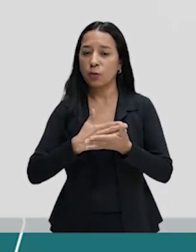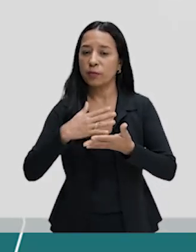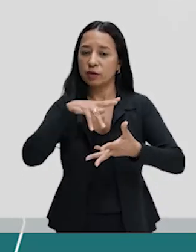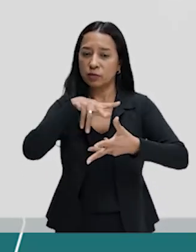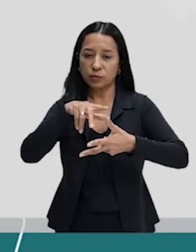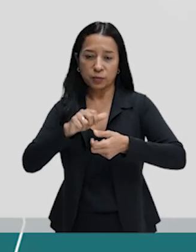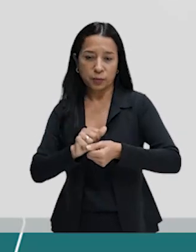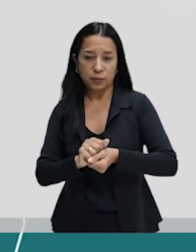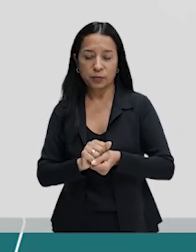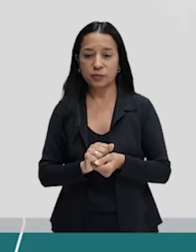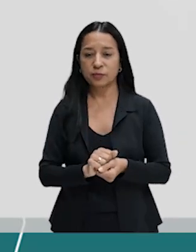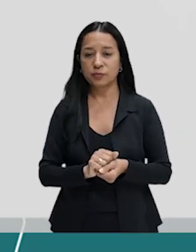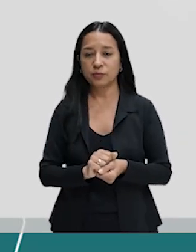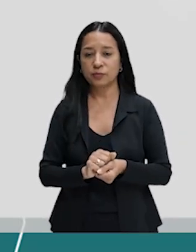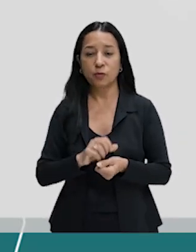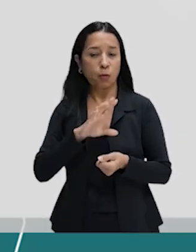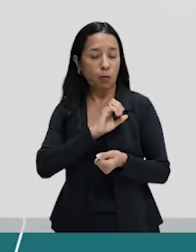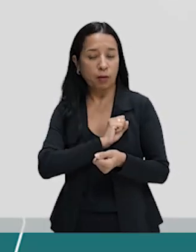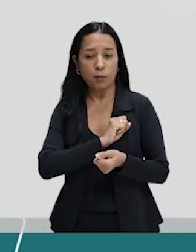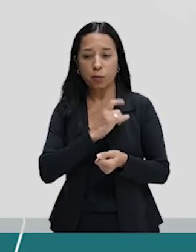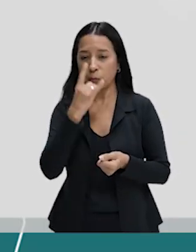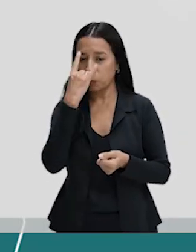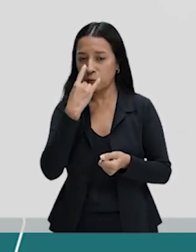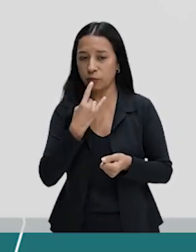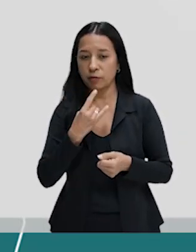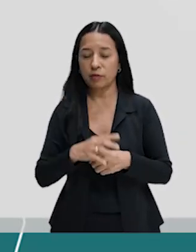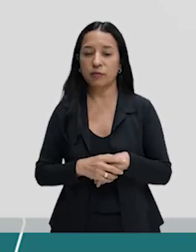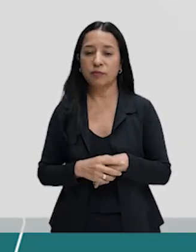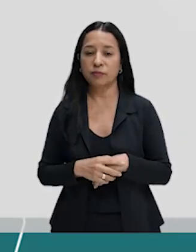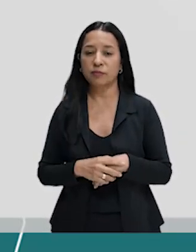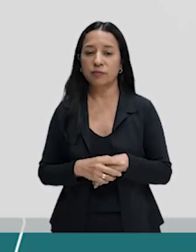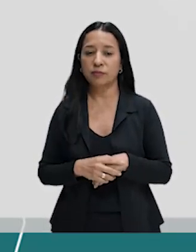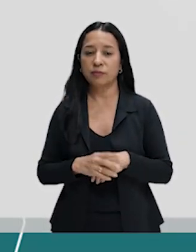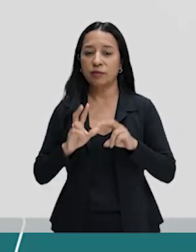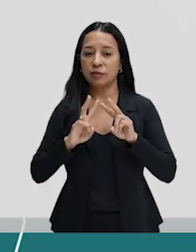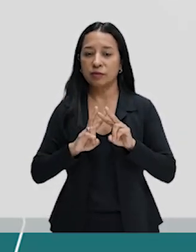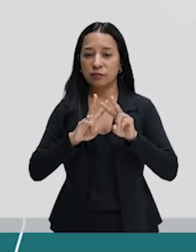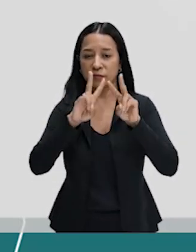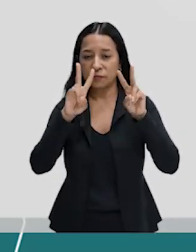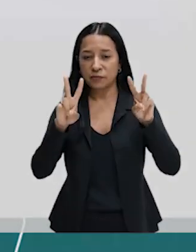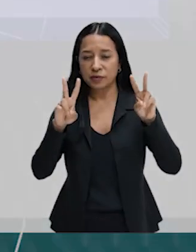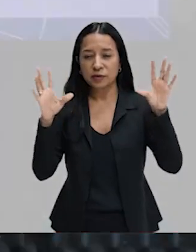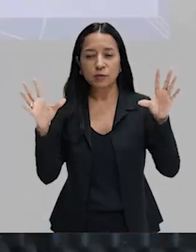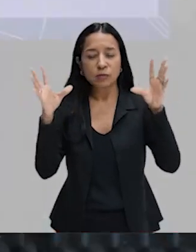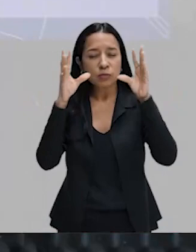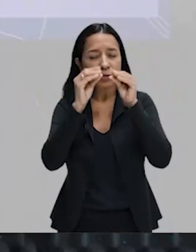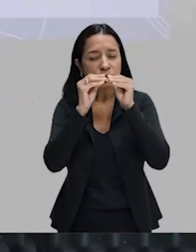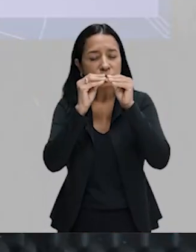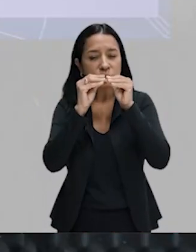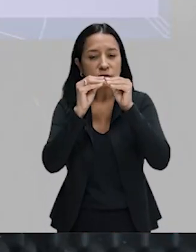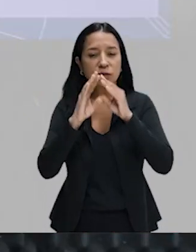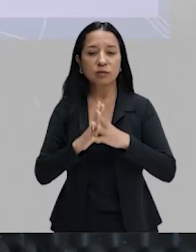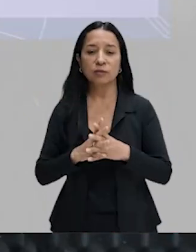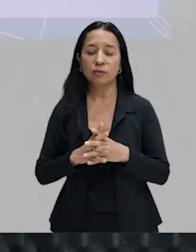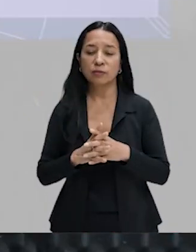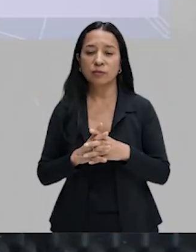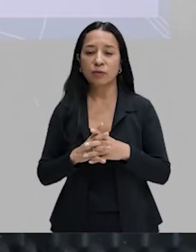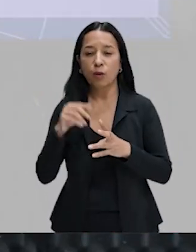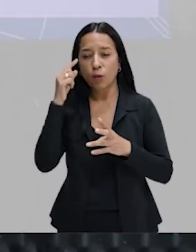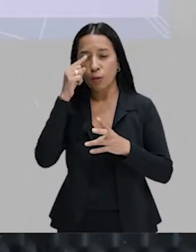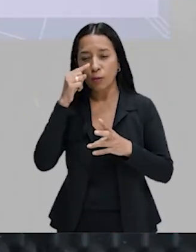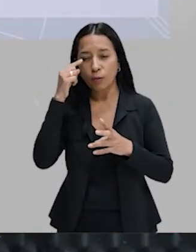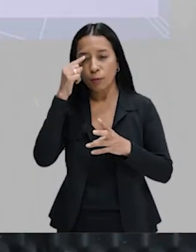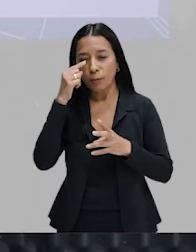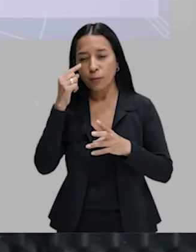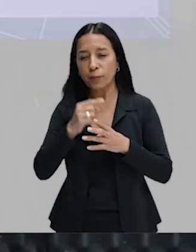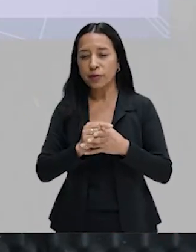era cego, lembram disso? Via mesmo através da escuridão cerrada e pupilas de lince